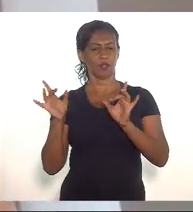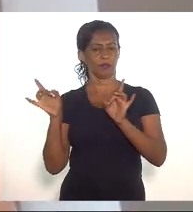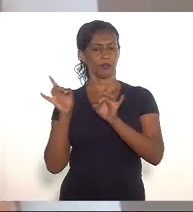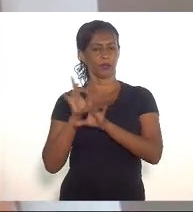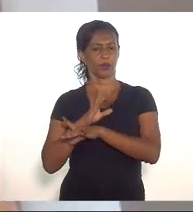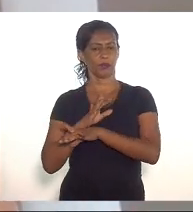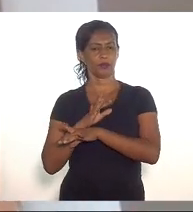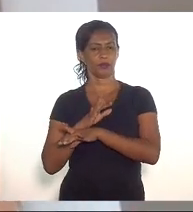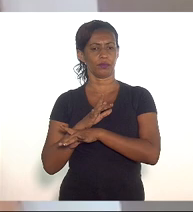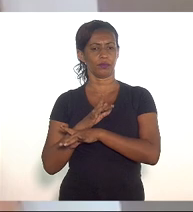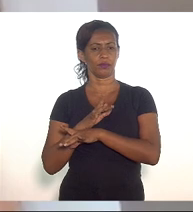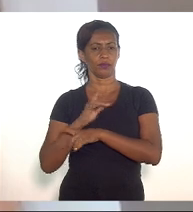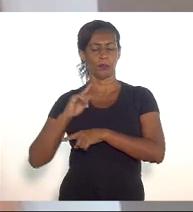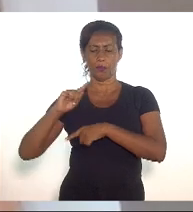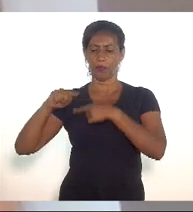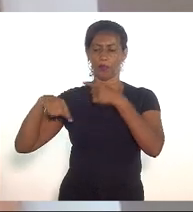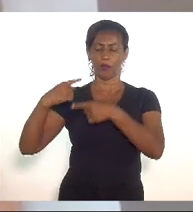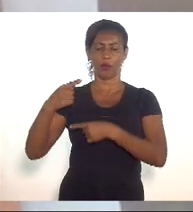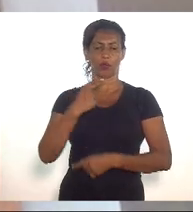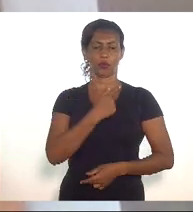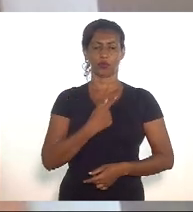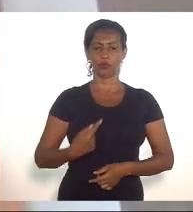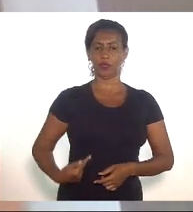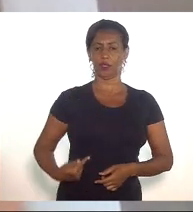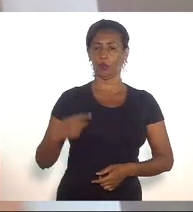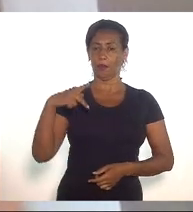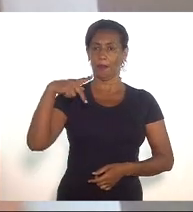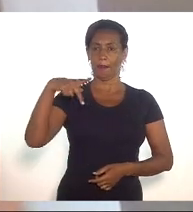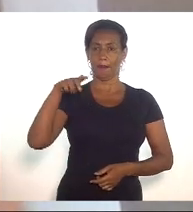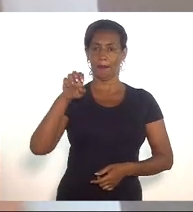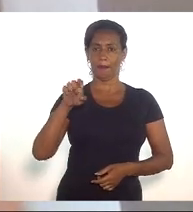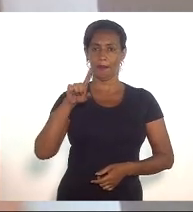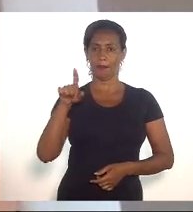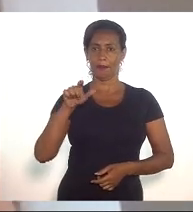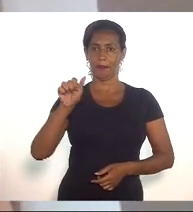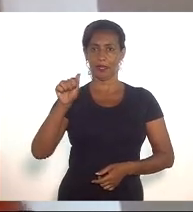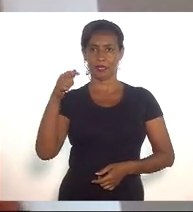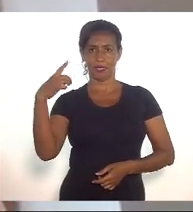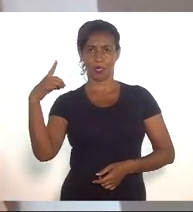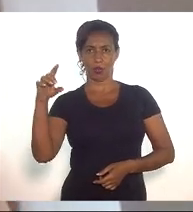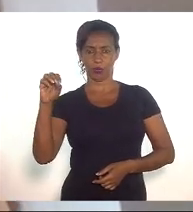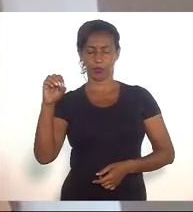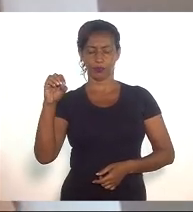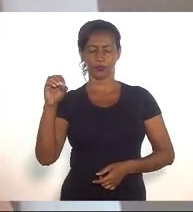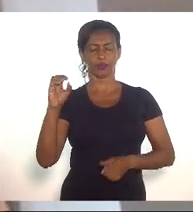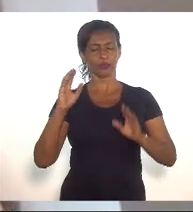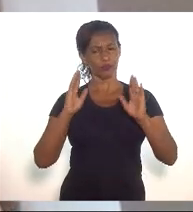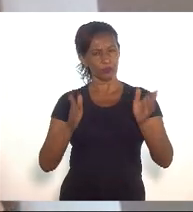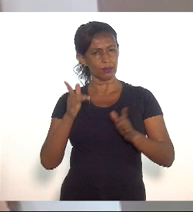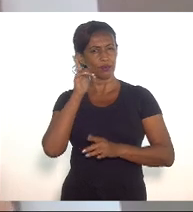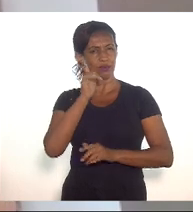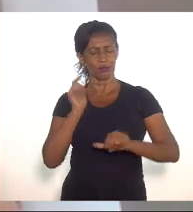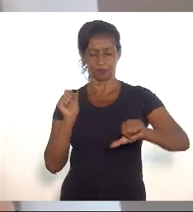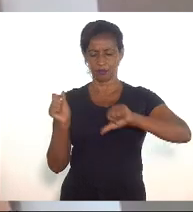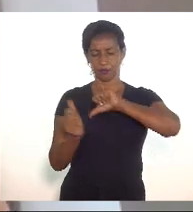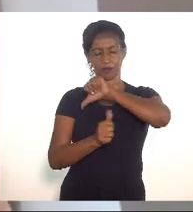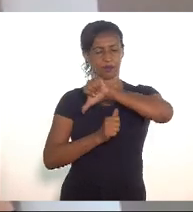na pós-governador Pezão, em que nós conseguimos